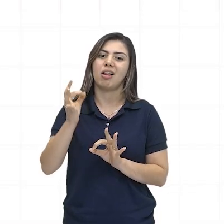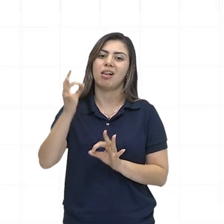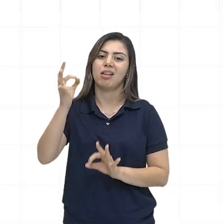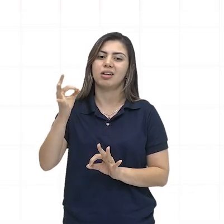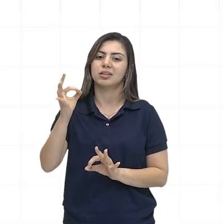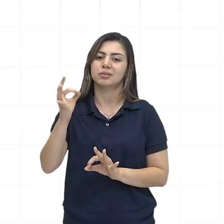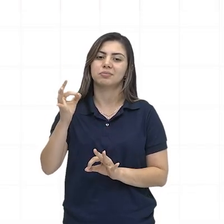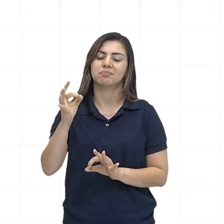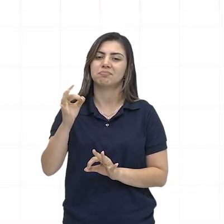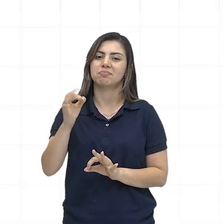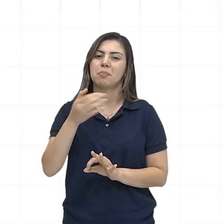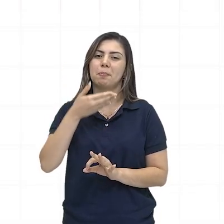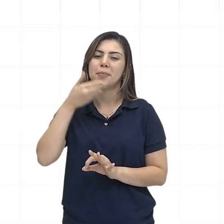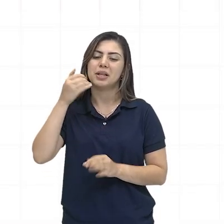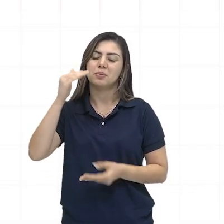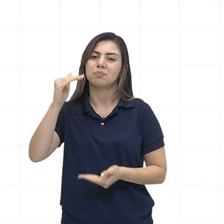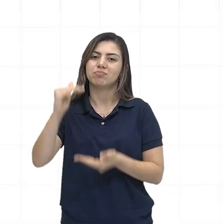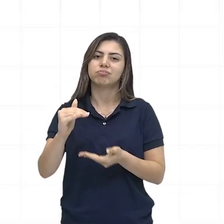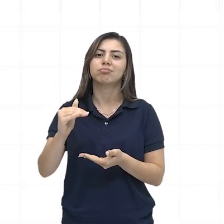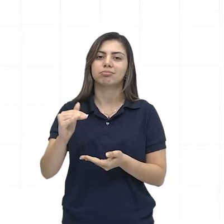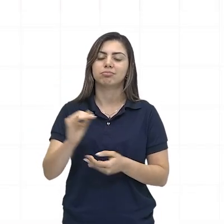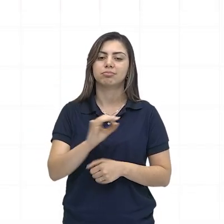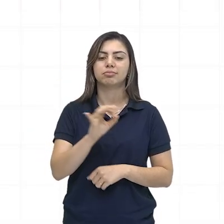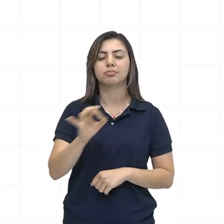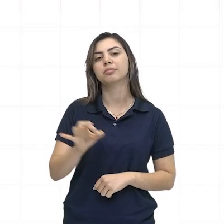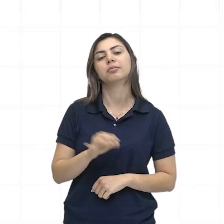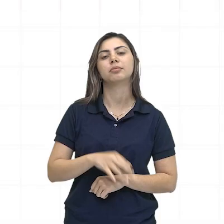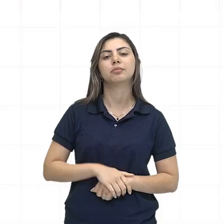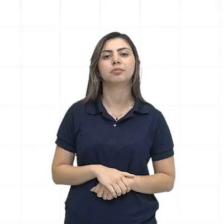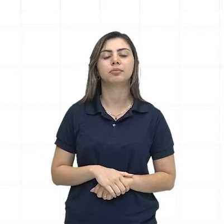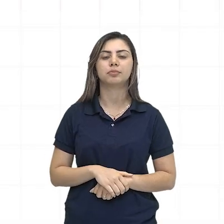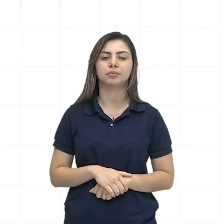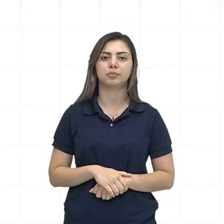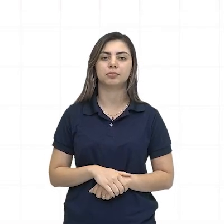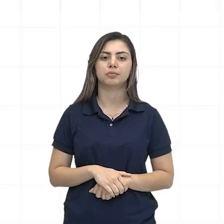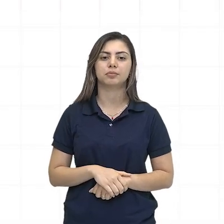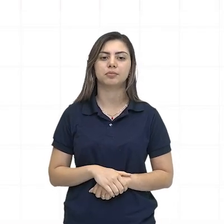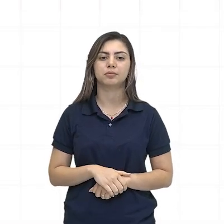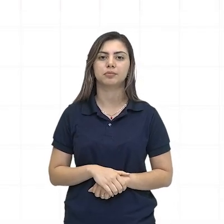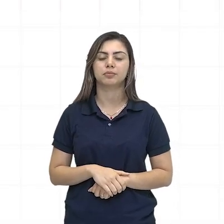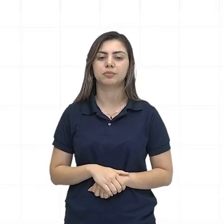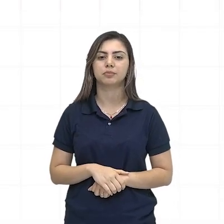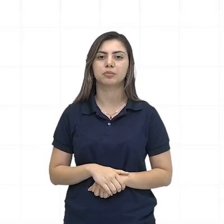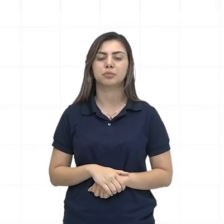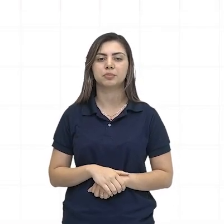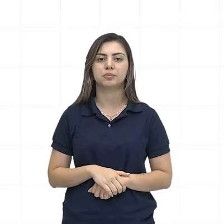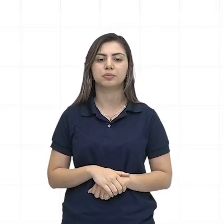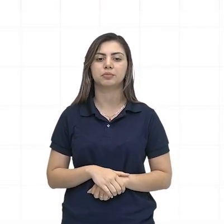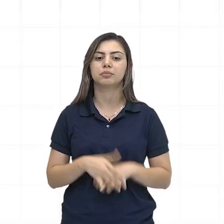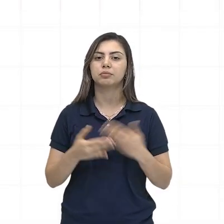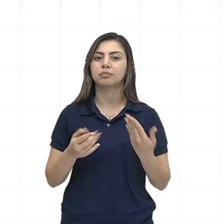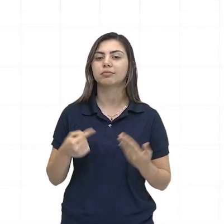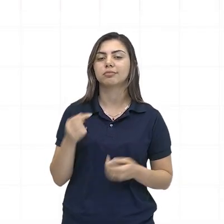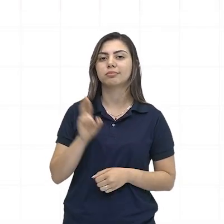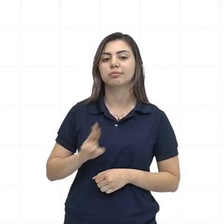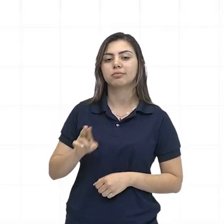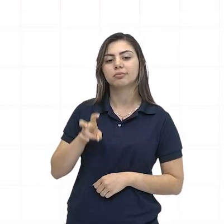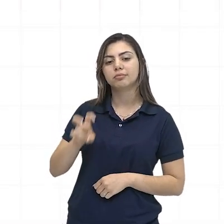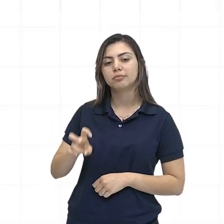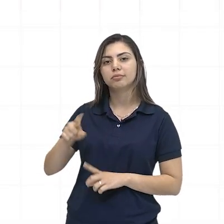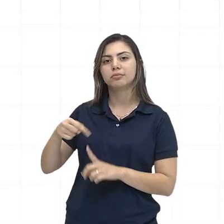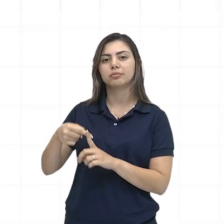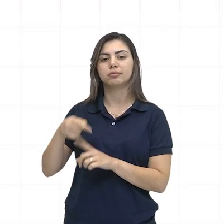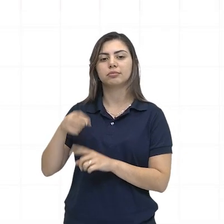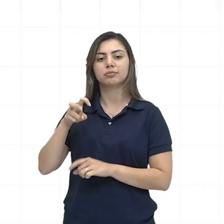altura demasiadamente desconfortável para produzi-lo. Então, por isso foi usada essa escala aqui, ó, de 5 em 5,